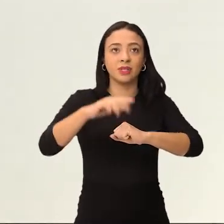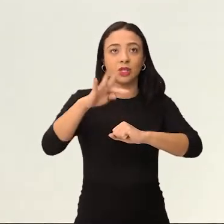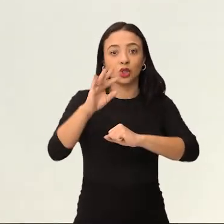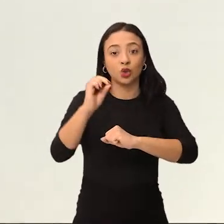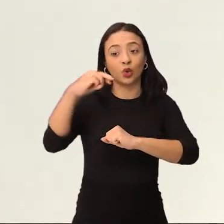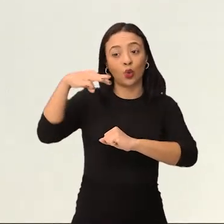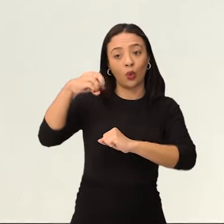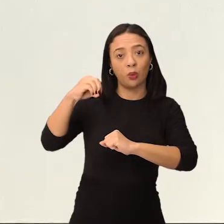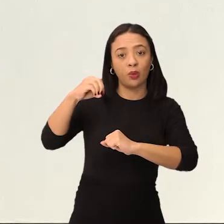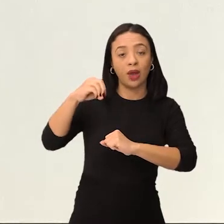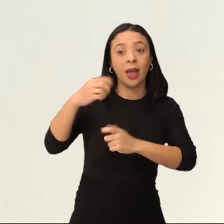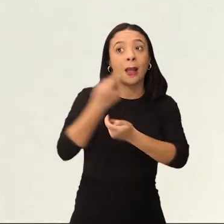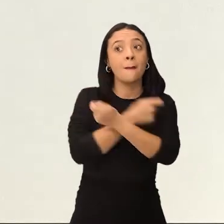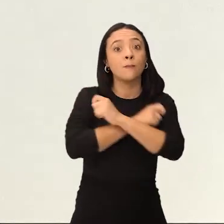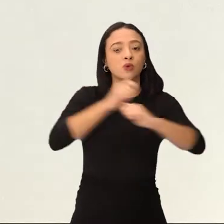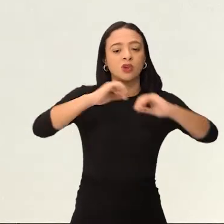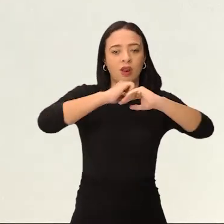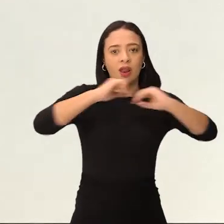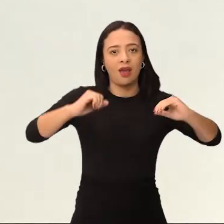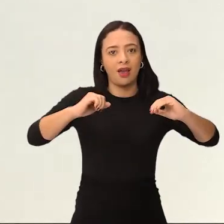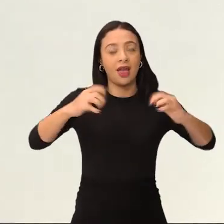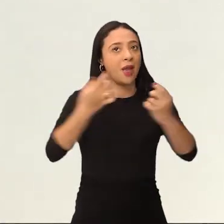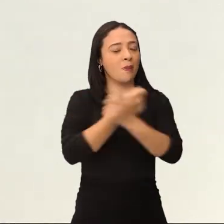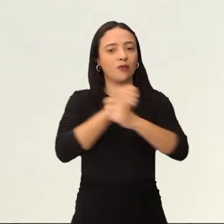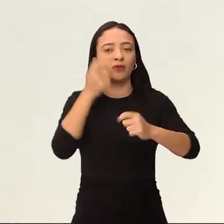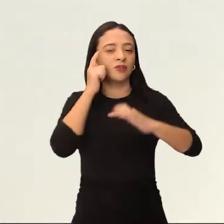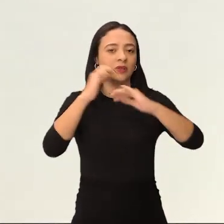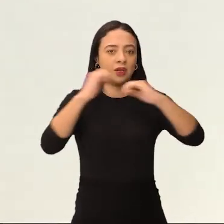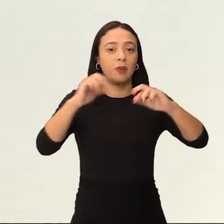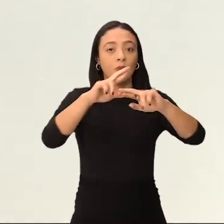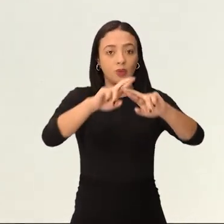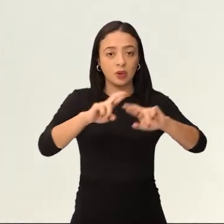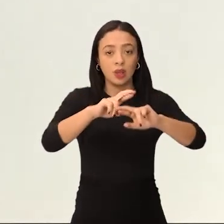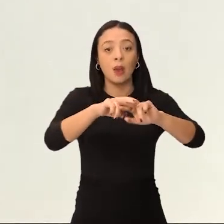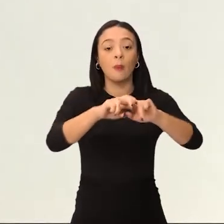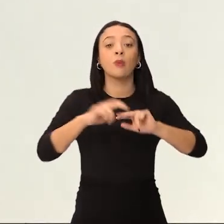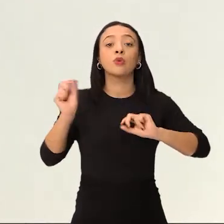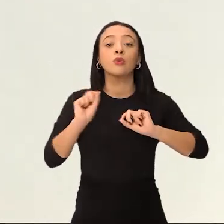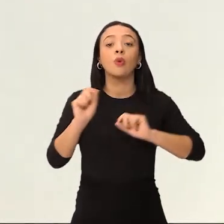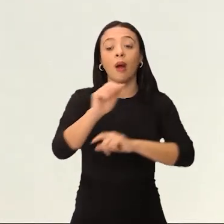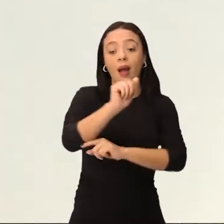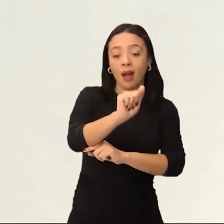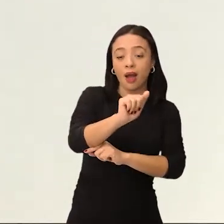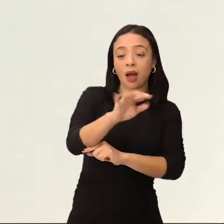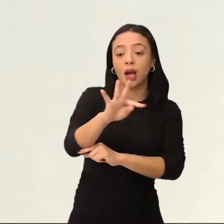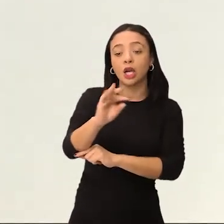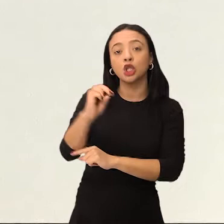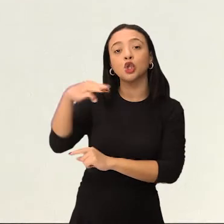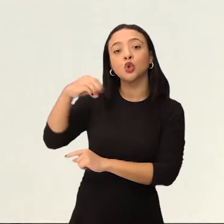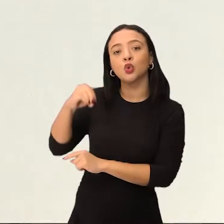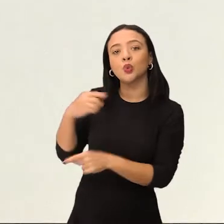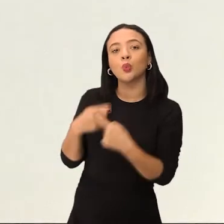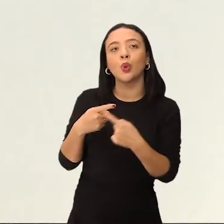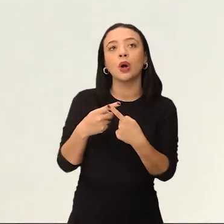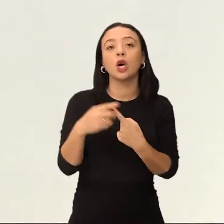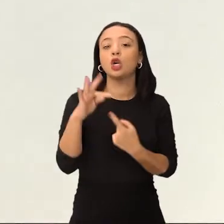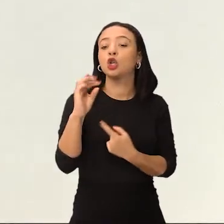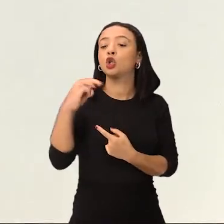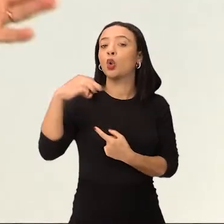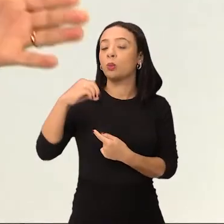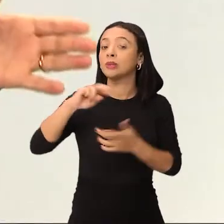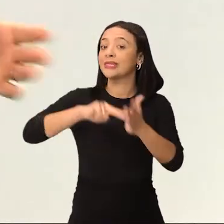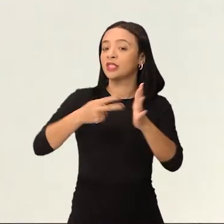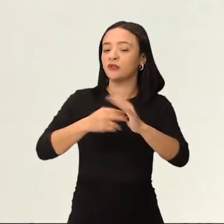Tomo não era de visível a divisão não era possível por isso que é a bom O Tomo que era divisão não